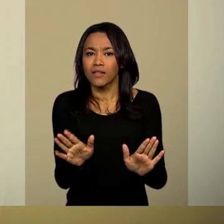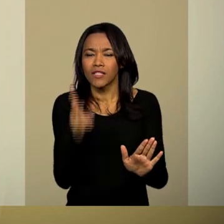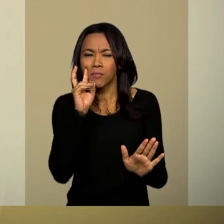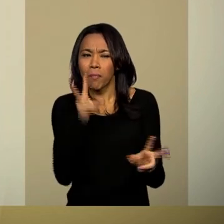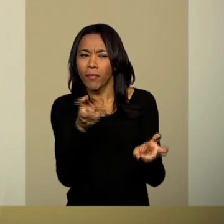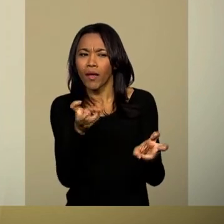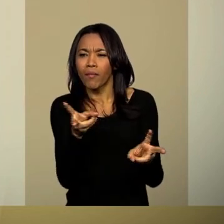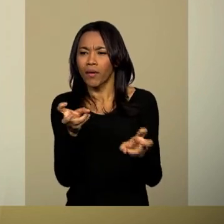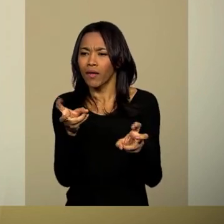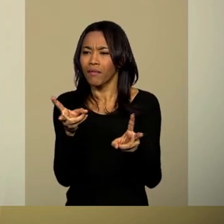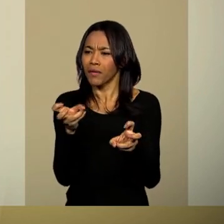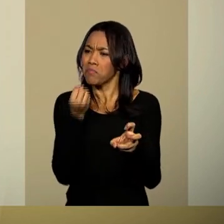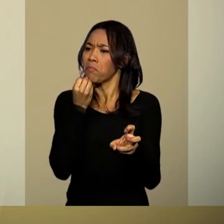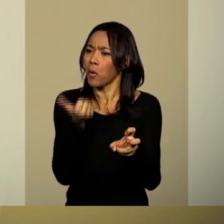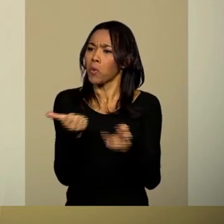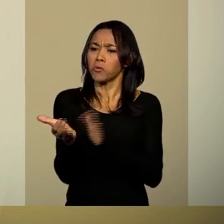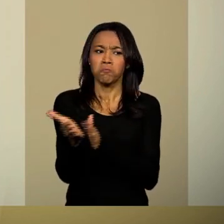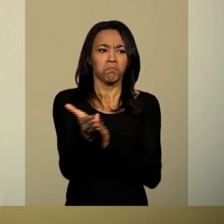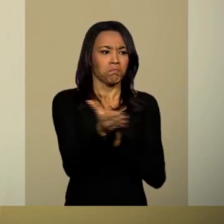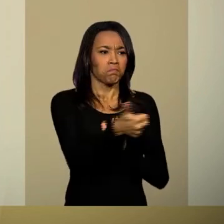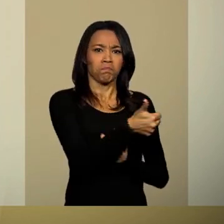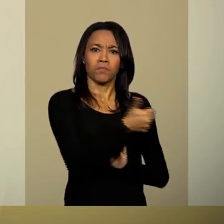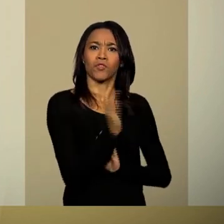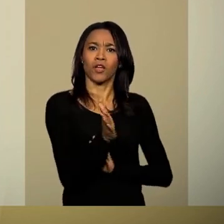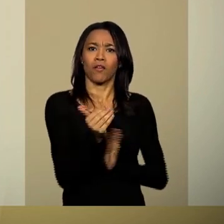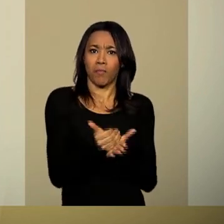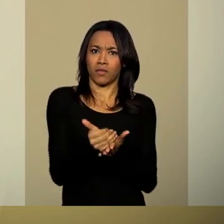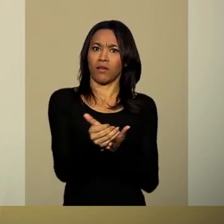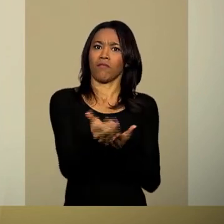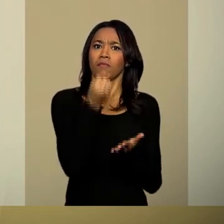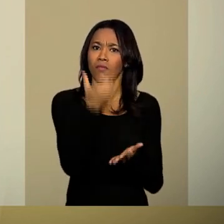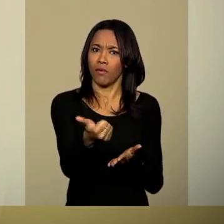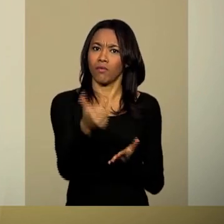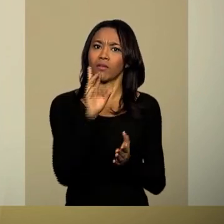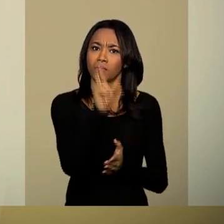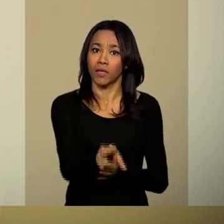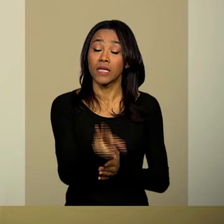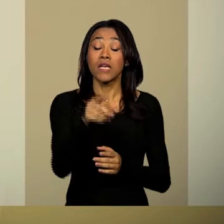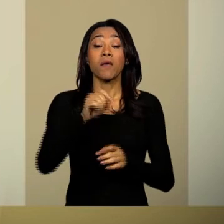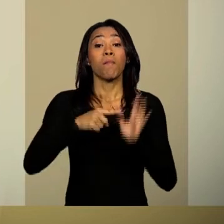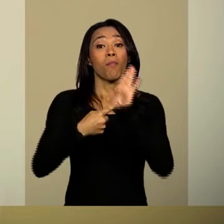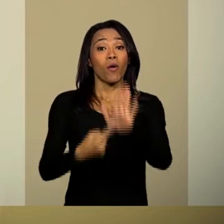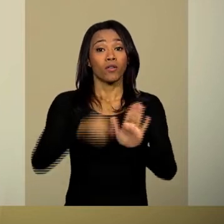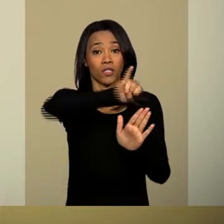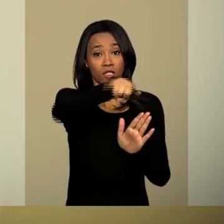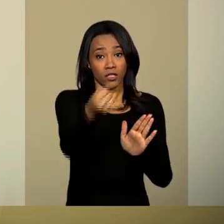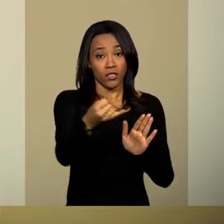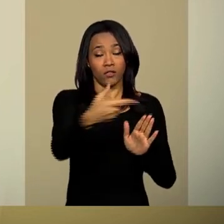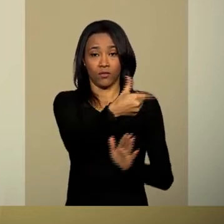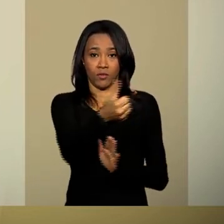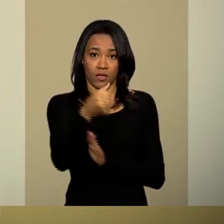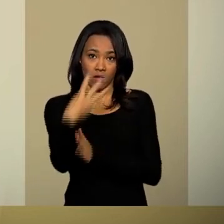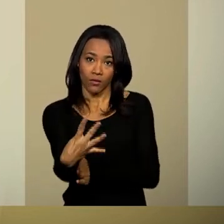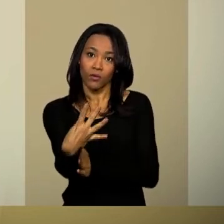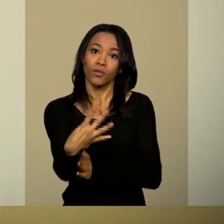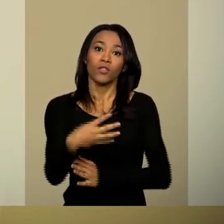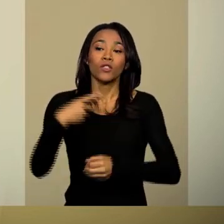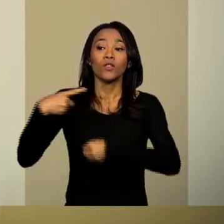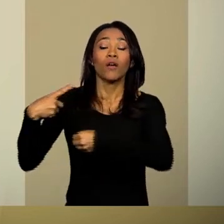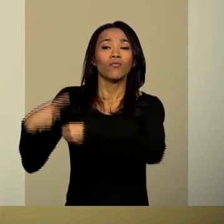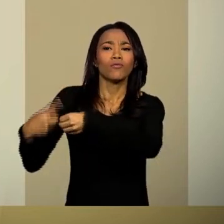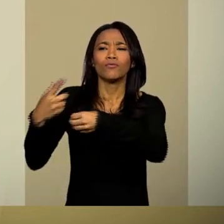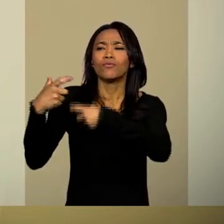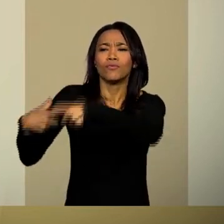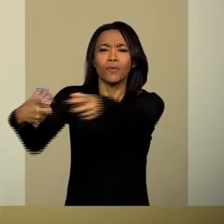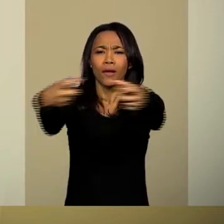já eram muito bons veja você Luciano eles most que em janeiro de 2014 os postos de saúde